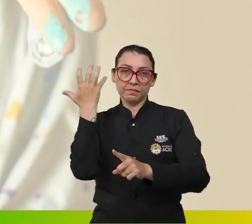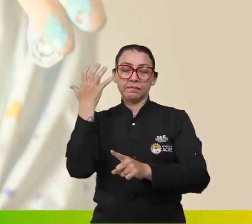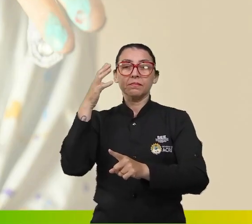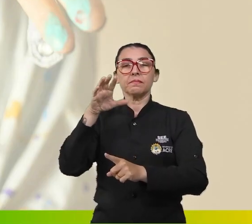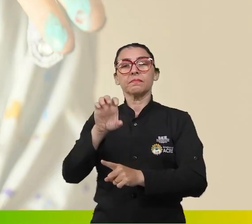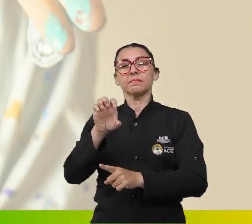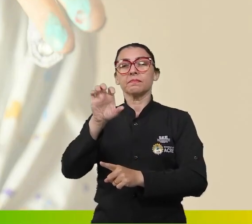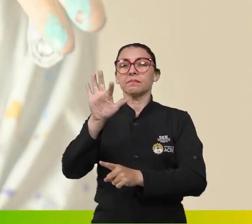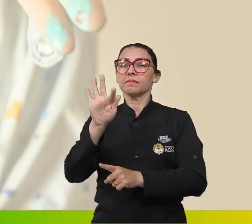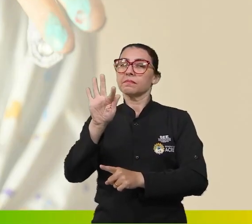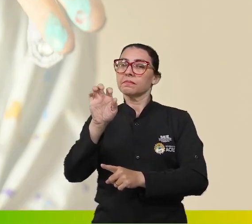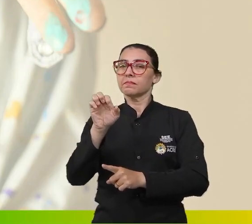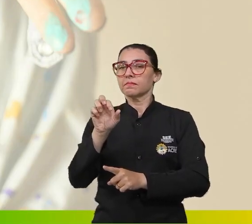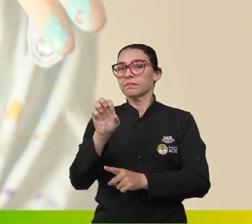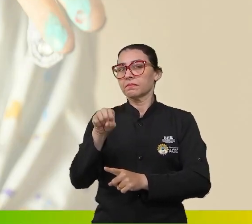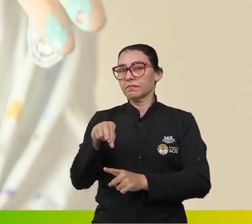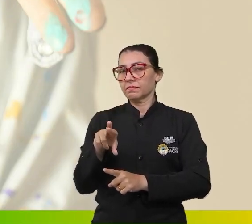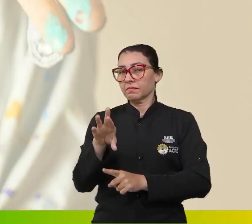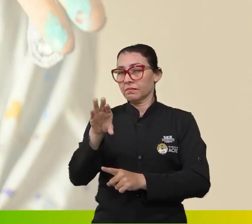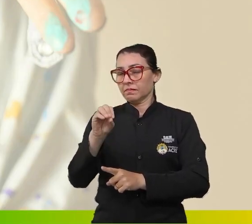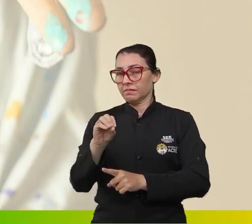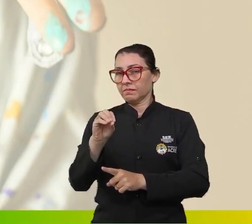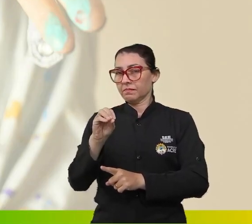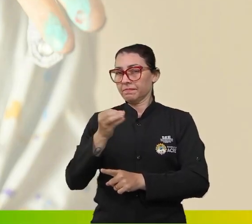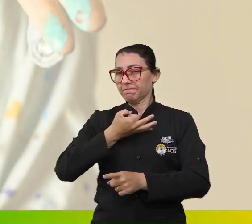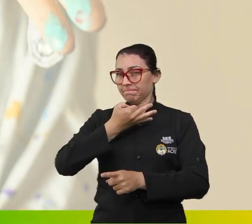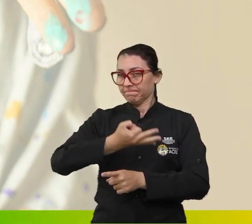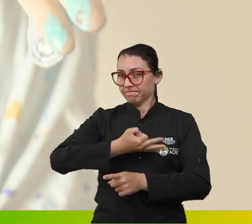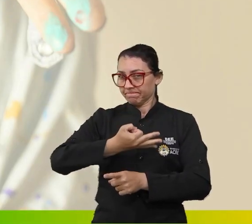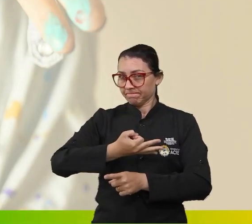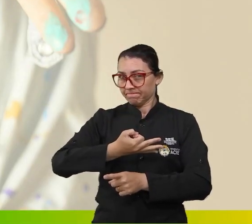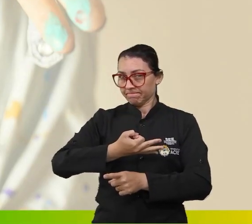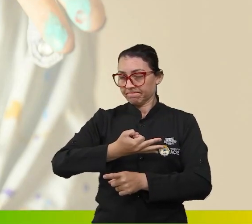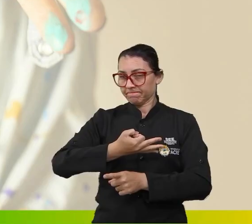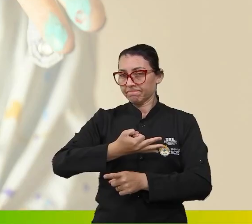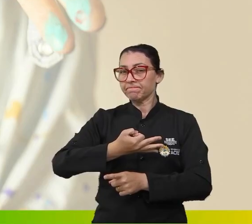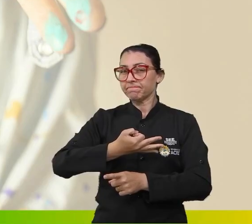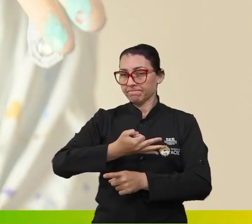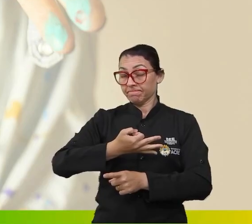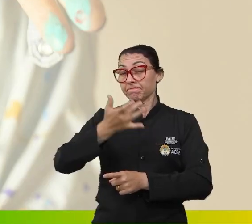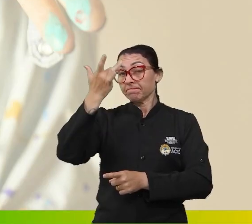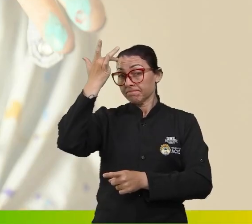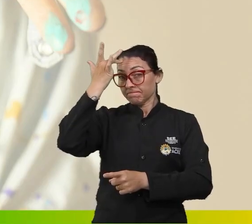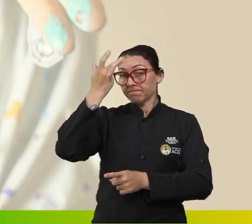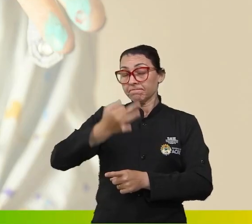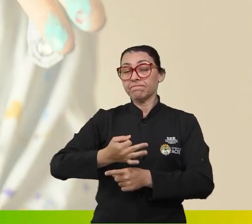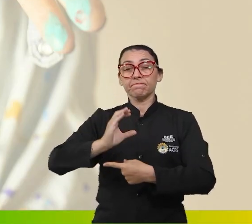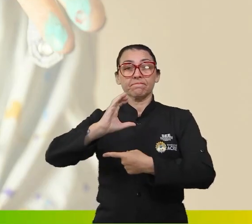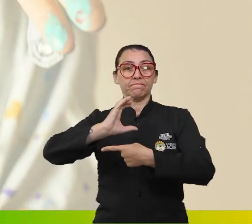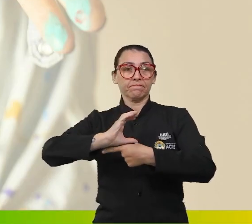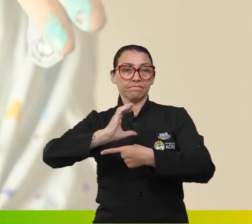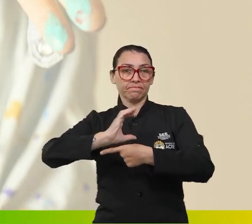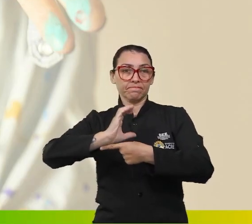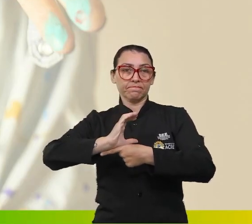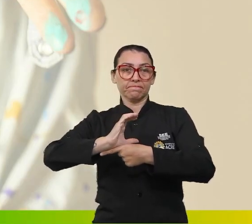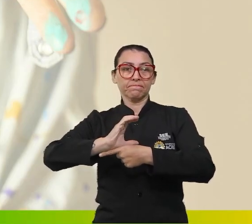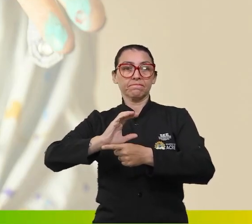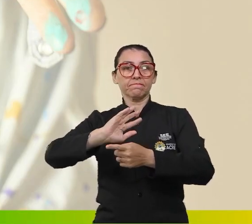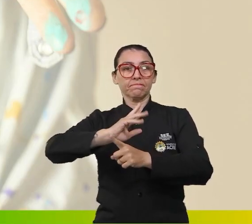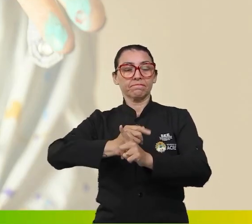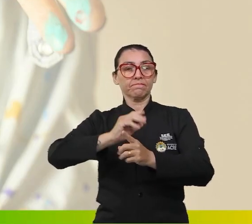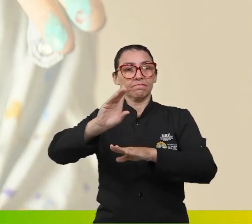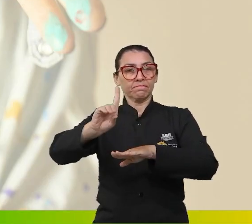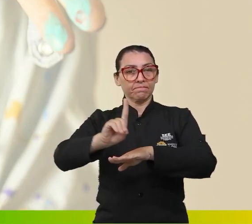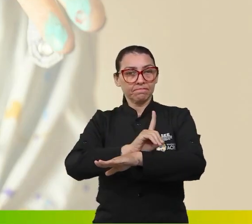caráter efêmero e crítico. Essa aqui pode estar correta. Letra C,